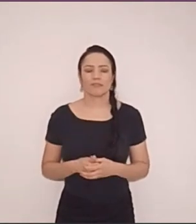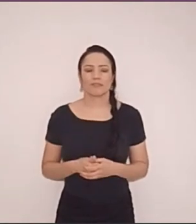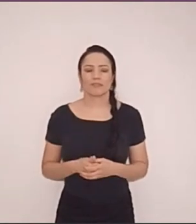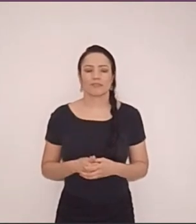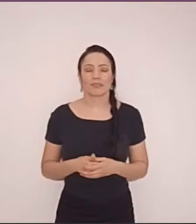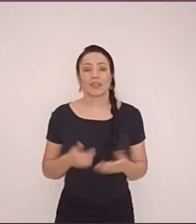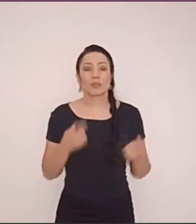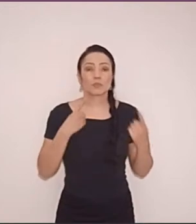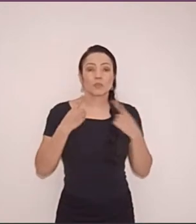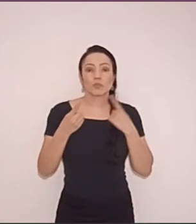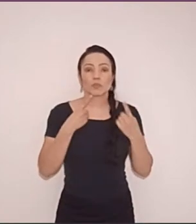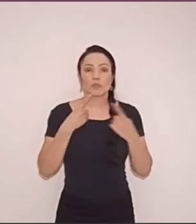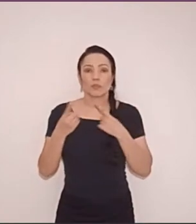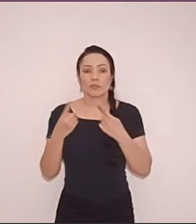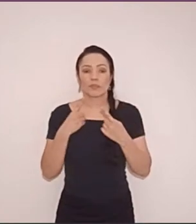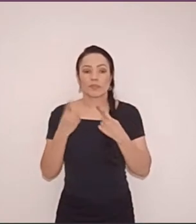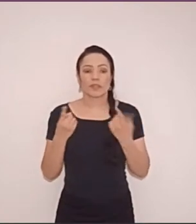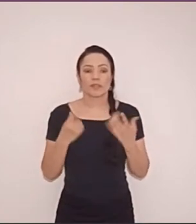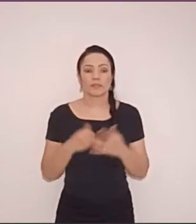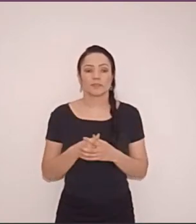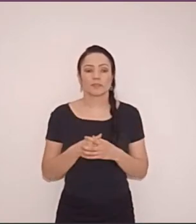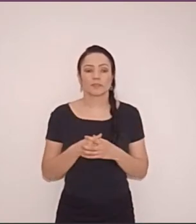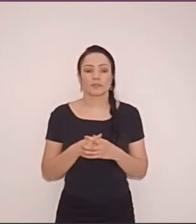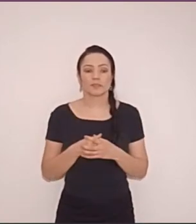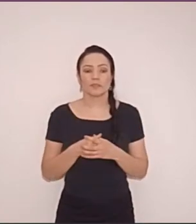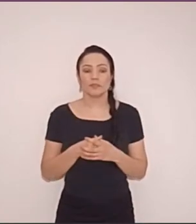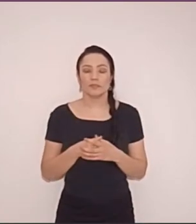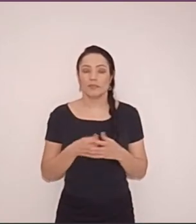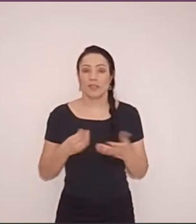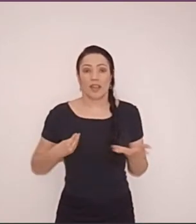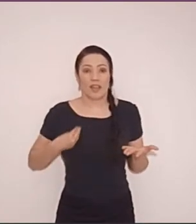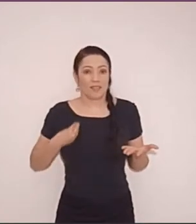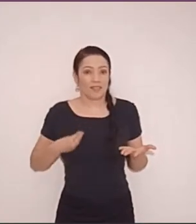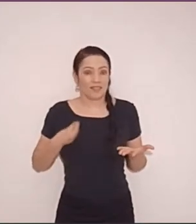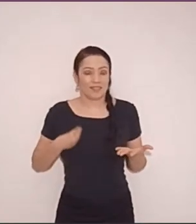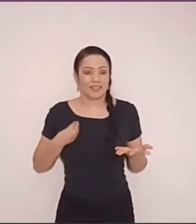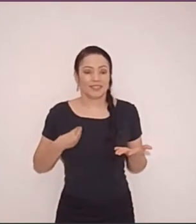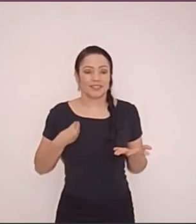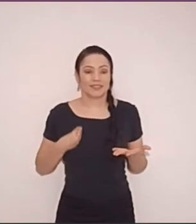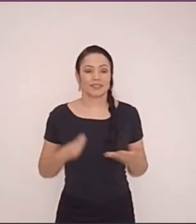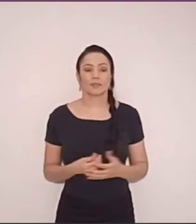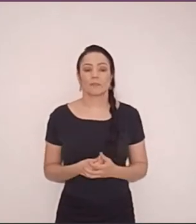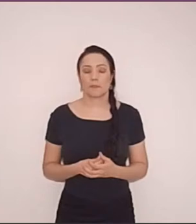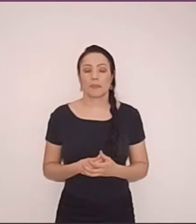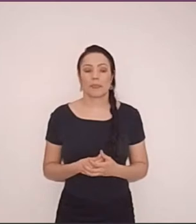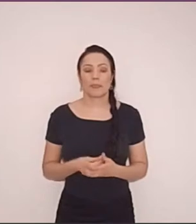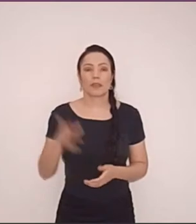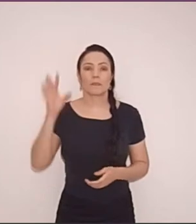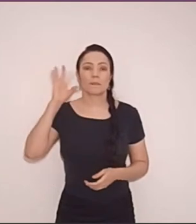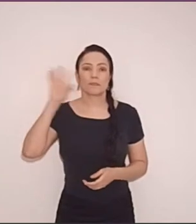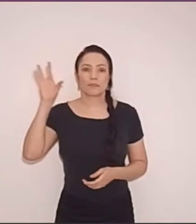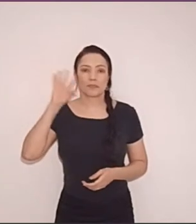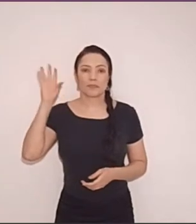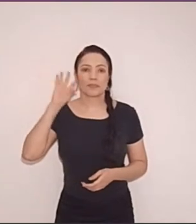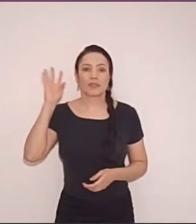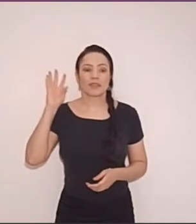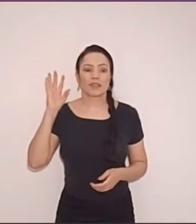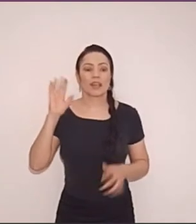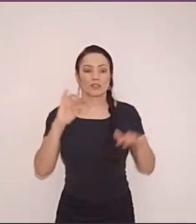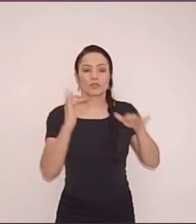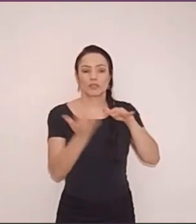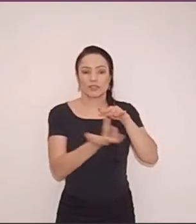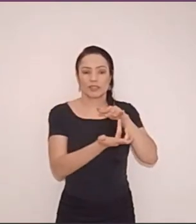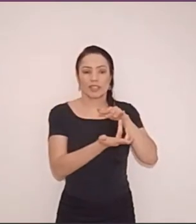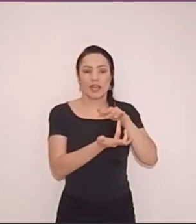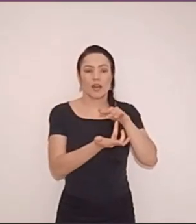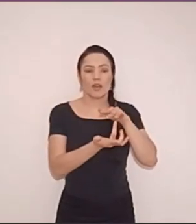diálogo tanto na na forma de existir também mas pensando que as redes sociais ainda